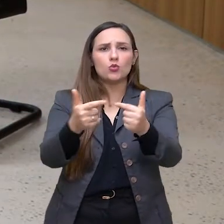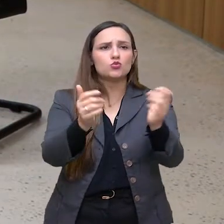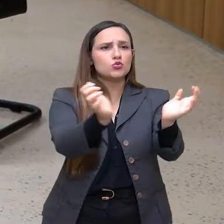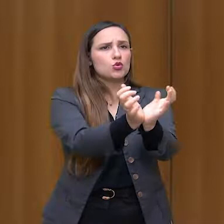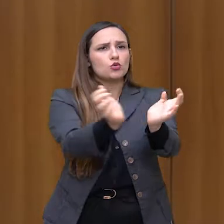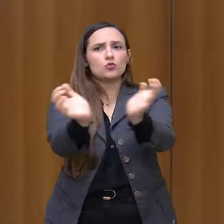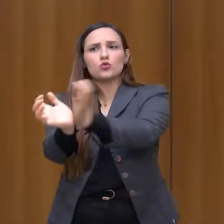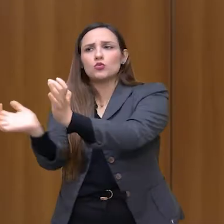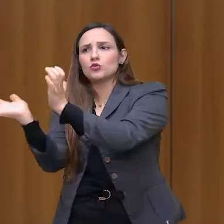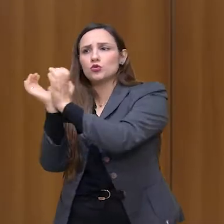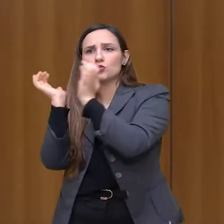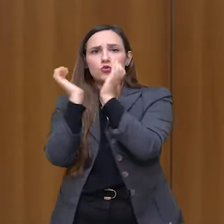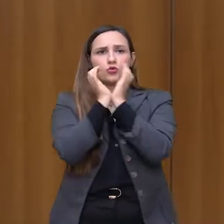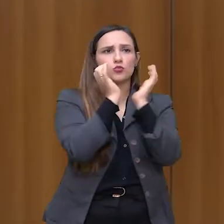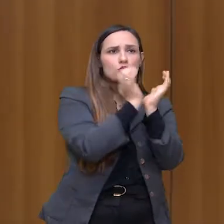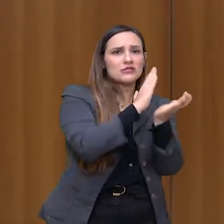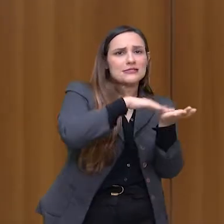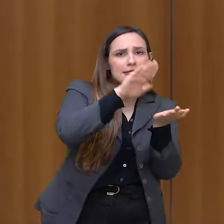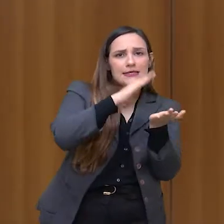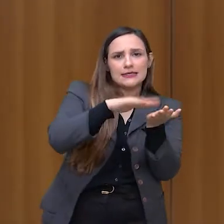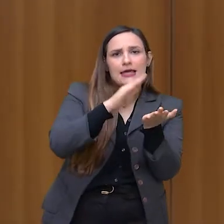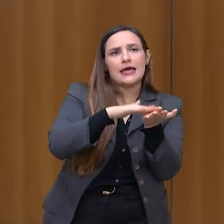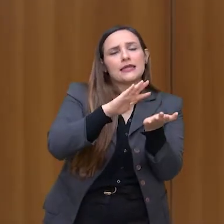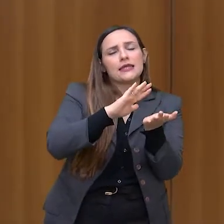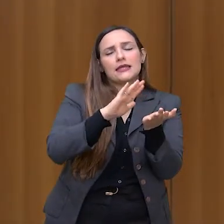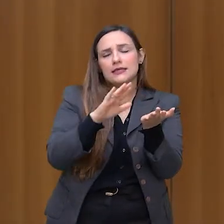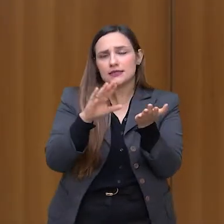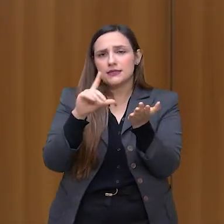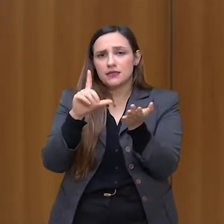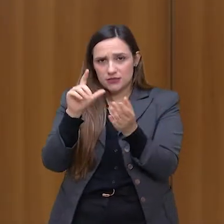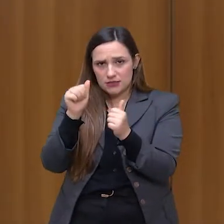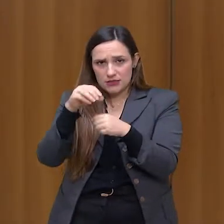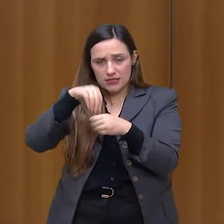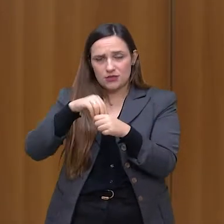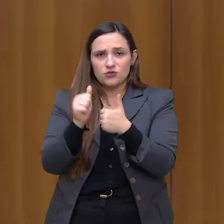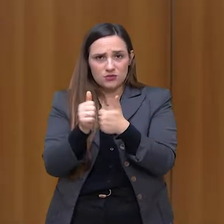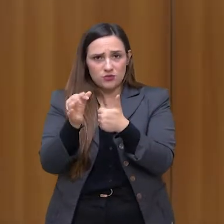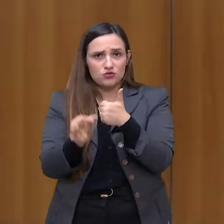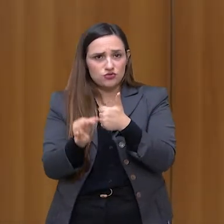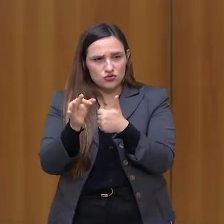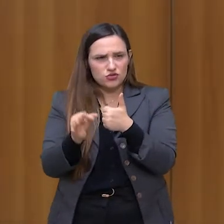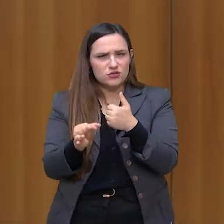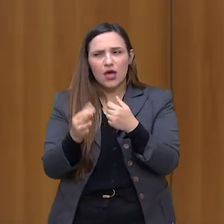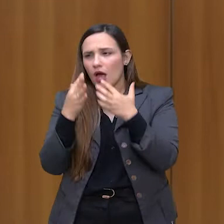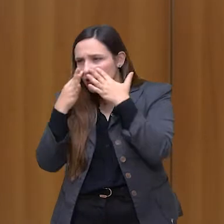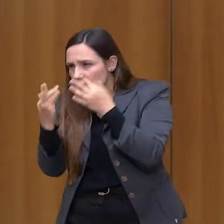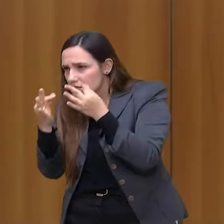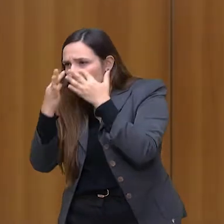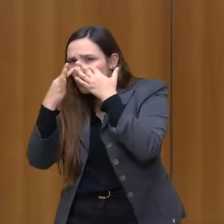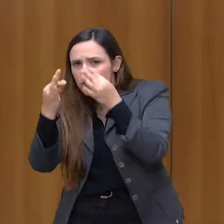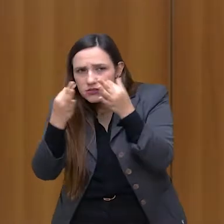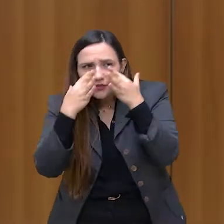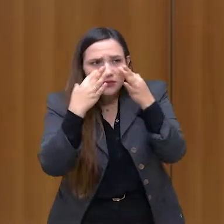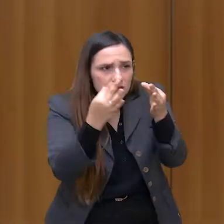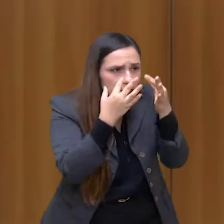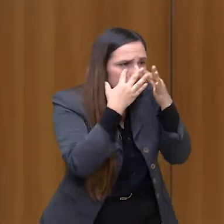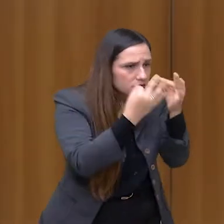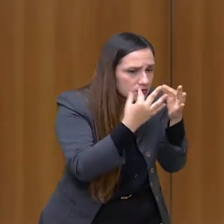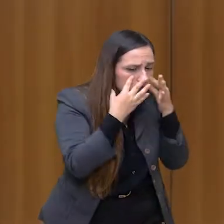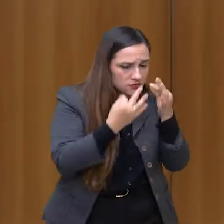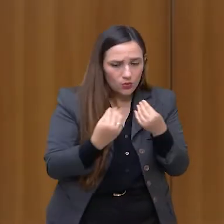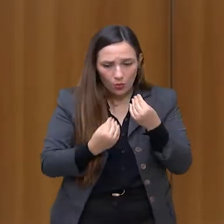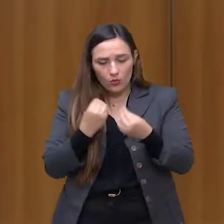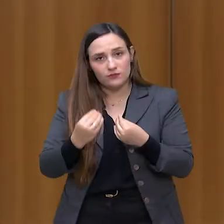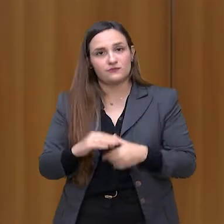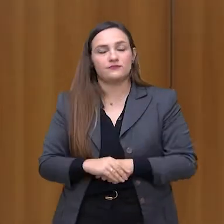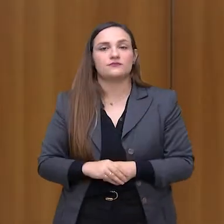são ouvidos assim, como nós podemos dar solução aos problemas, que é a nossa participação, né? Que é aquilo que a gente fala de participação. E